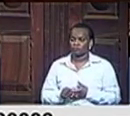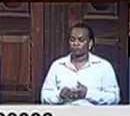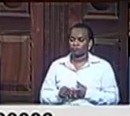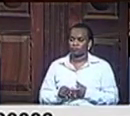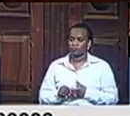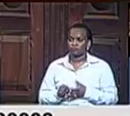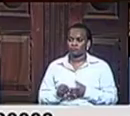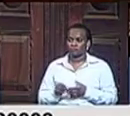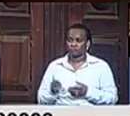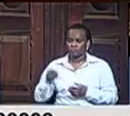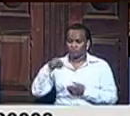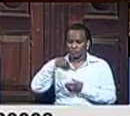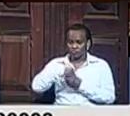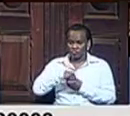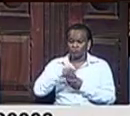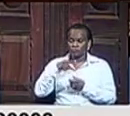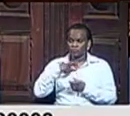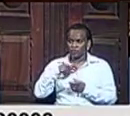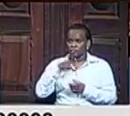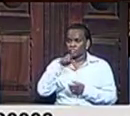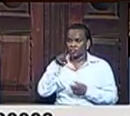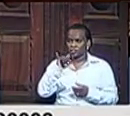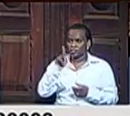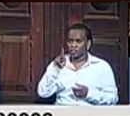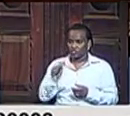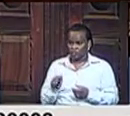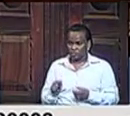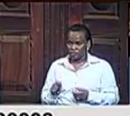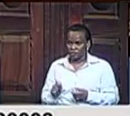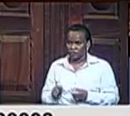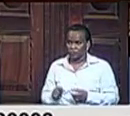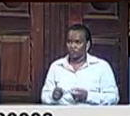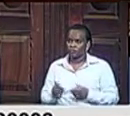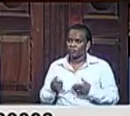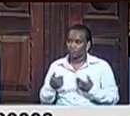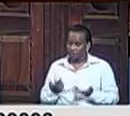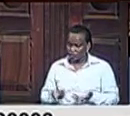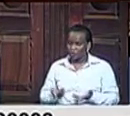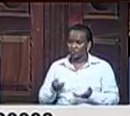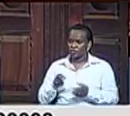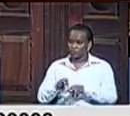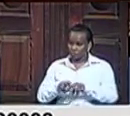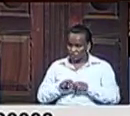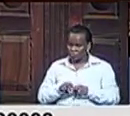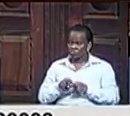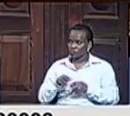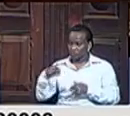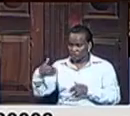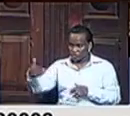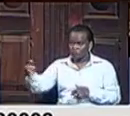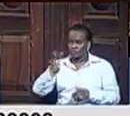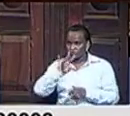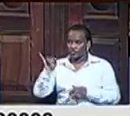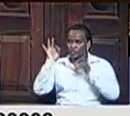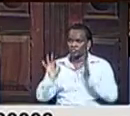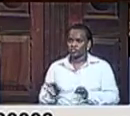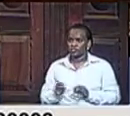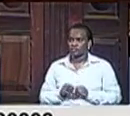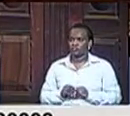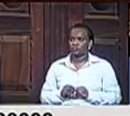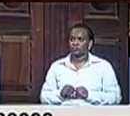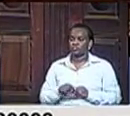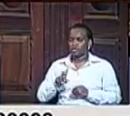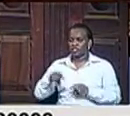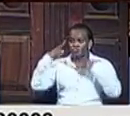contaminados com o vírus Zika. É isso que está a caminho. É